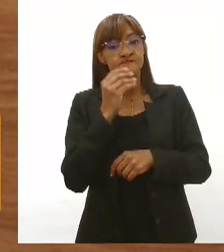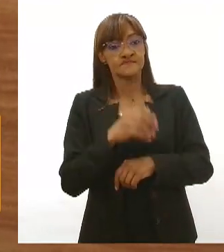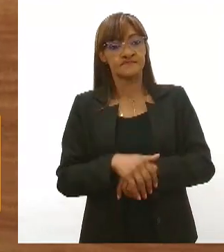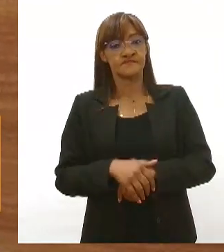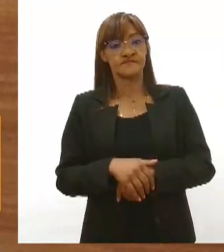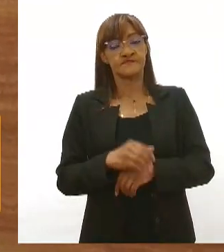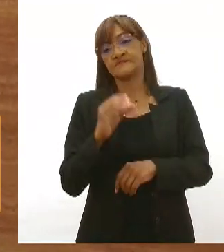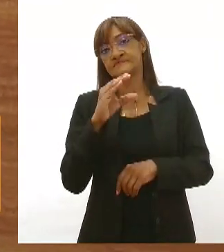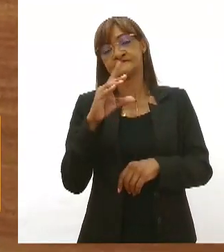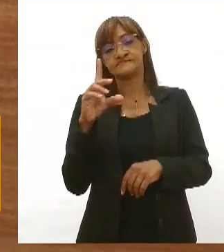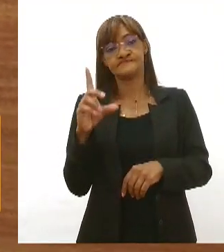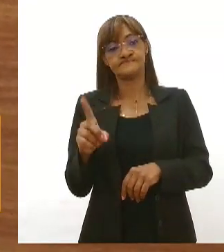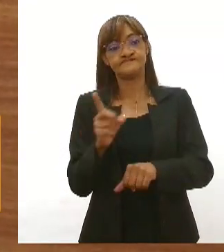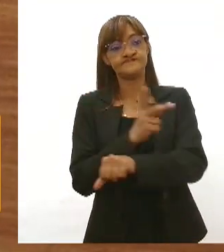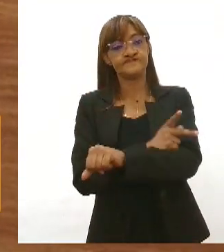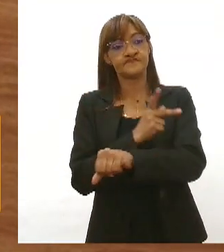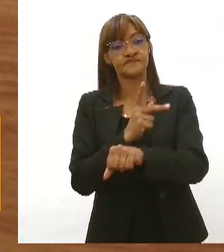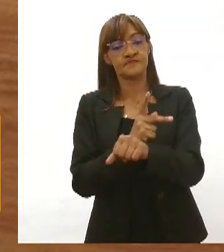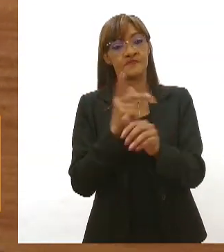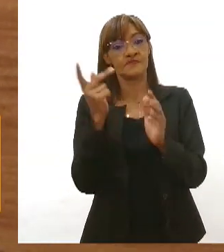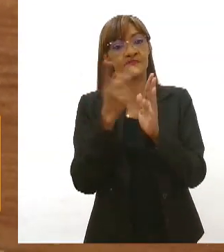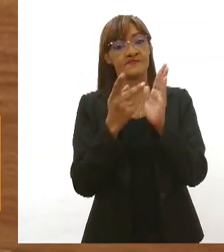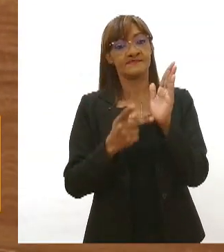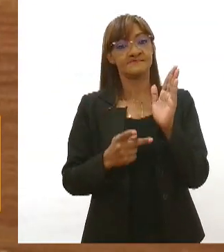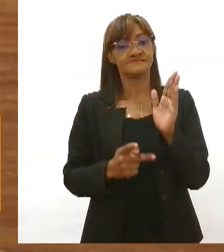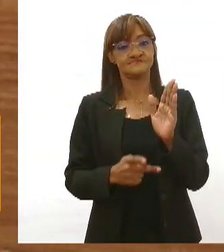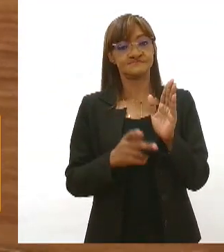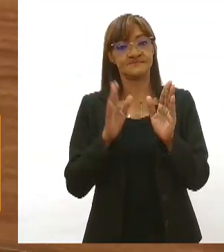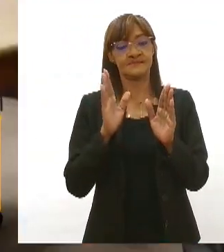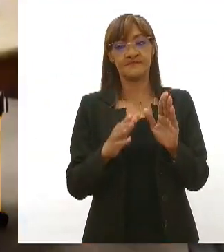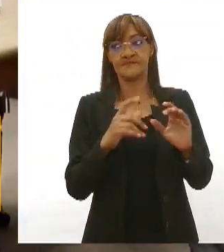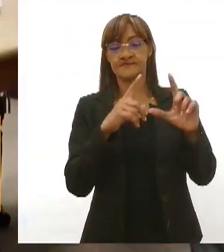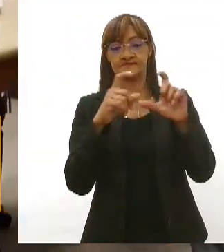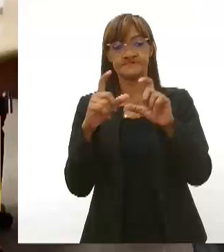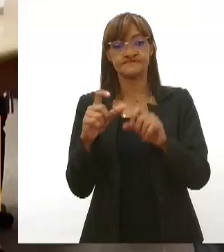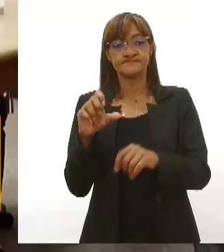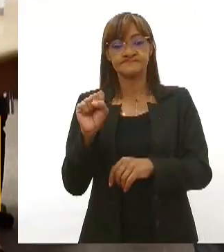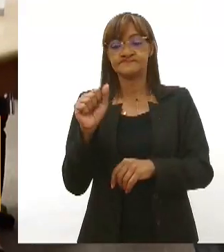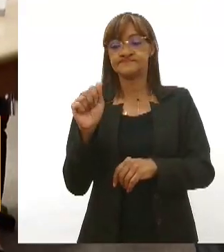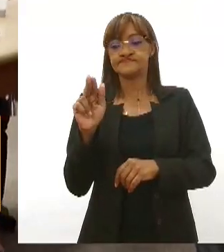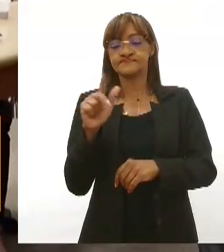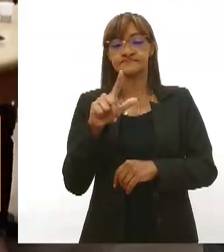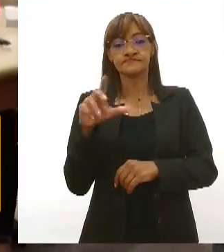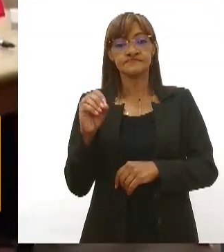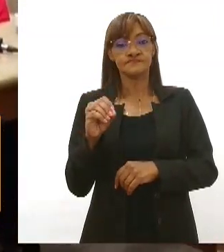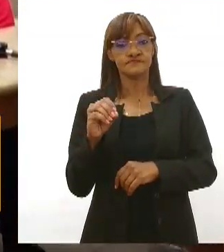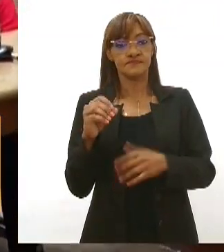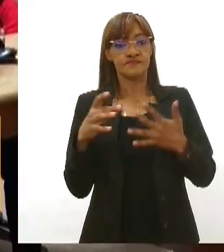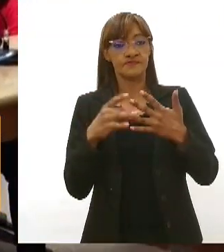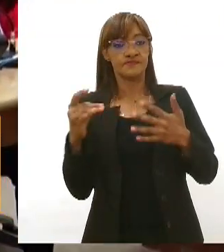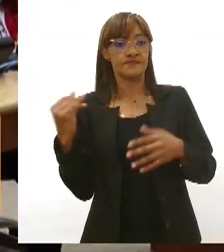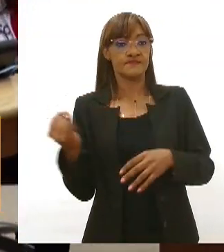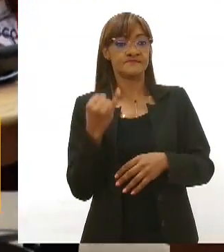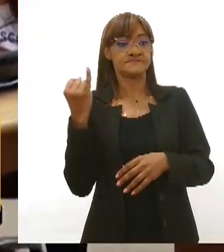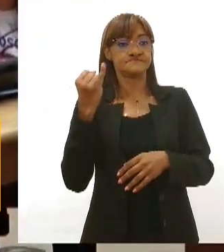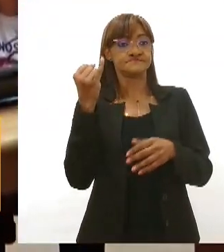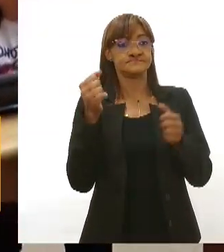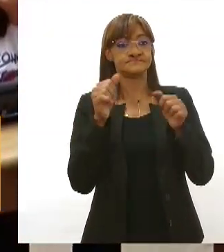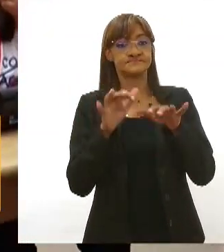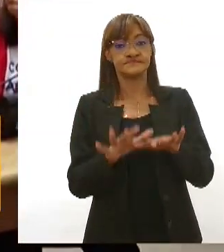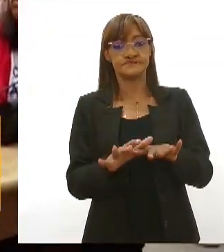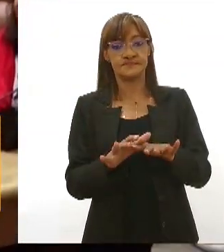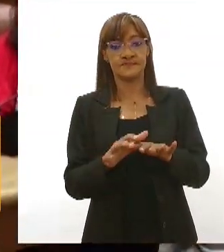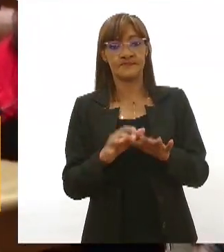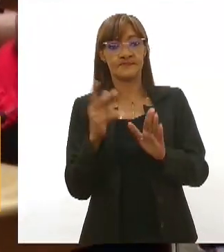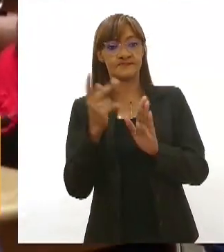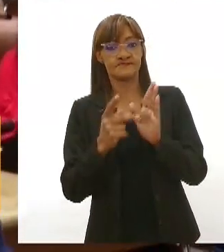pedagógico do projeto Galera do Clique, Saulo ressalta a importância da inclusão. Há 4 anos, o projeto estimula a inserção social